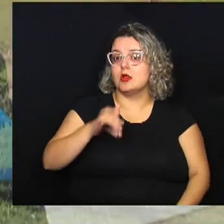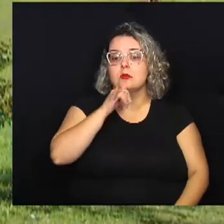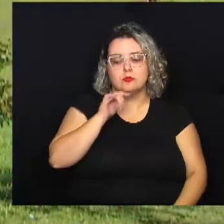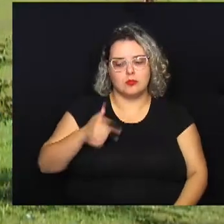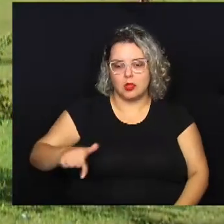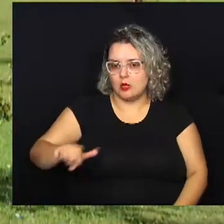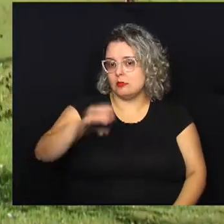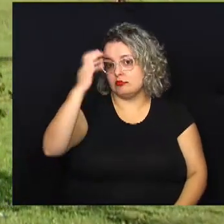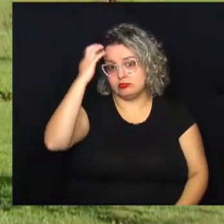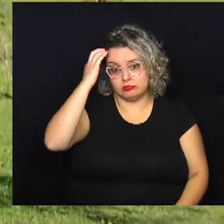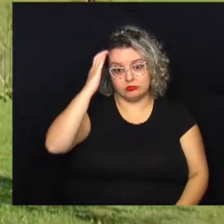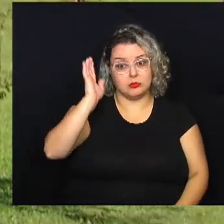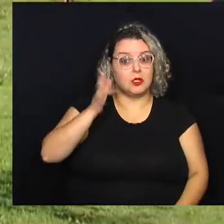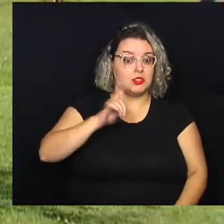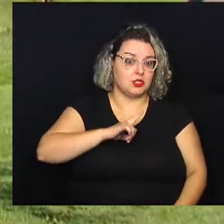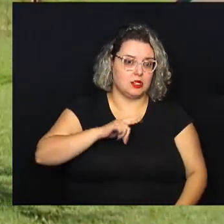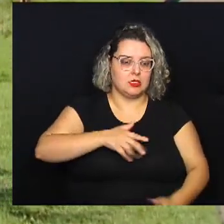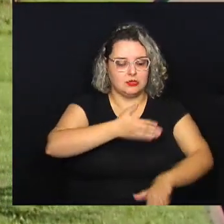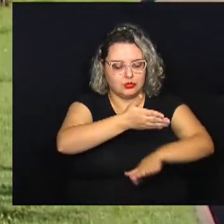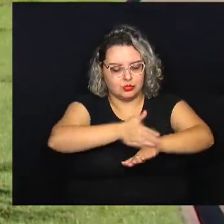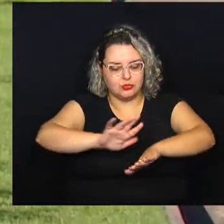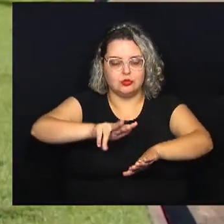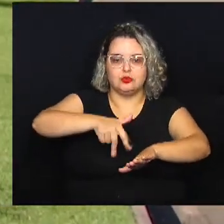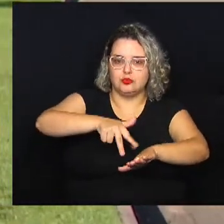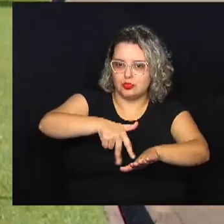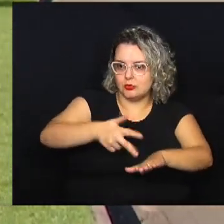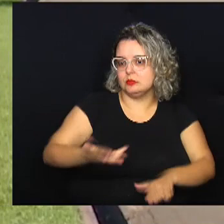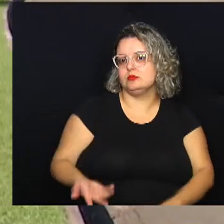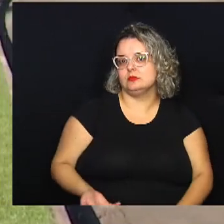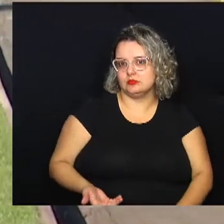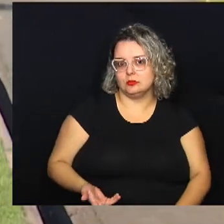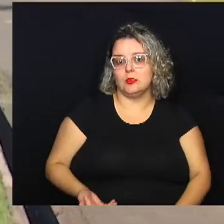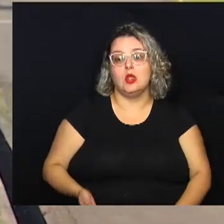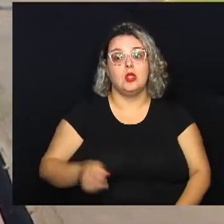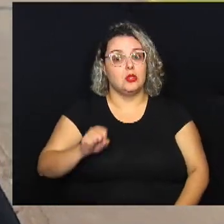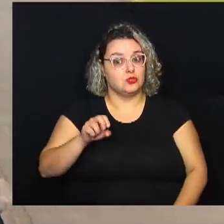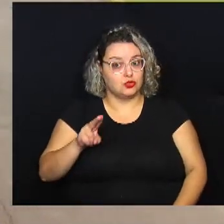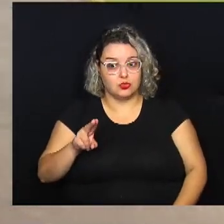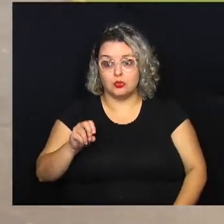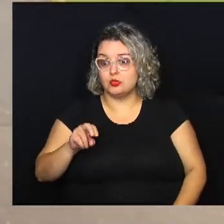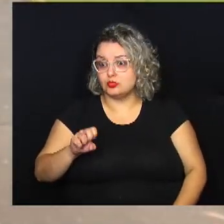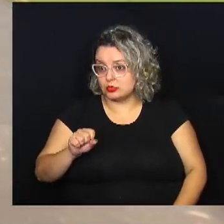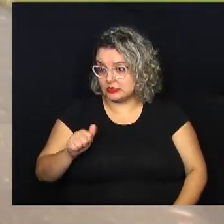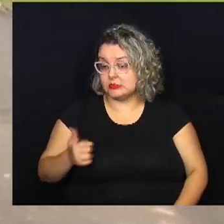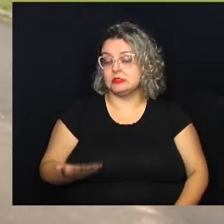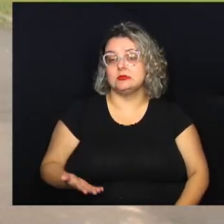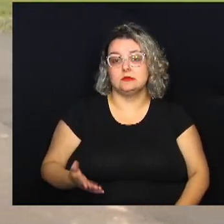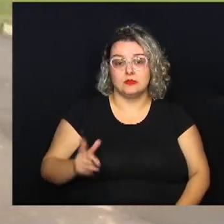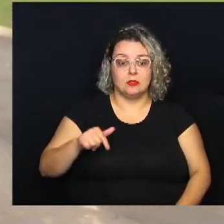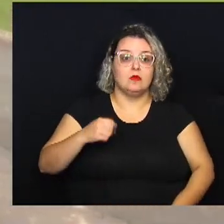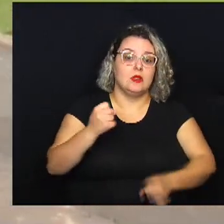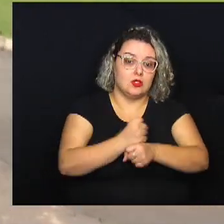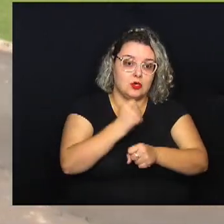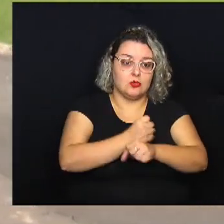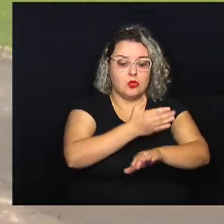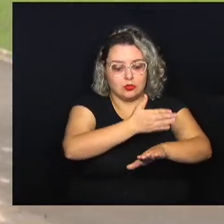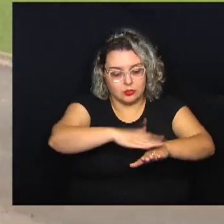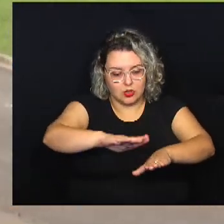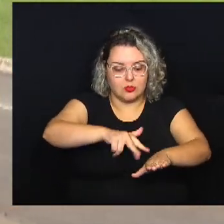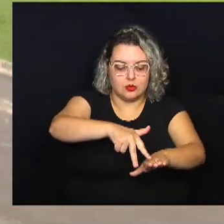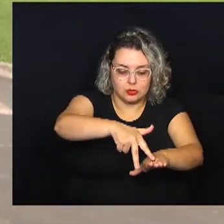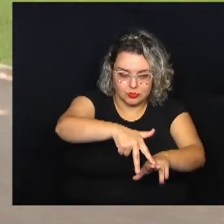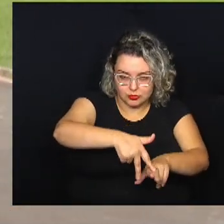Taquaral, como você já tem lá a pista de skate, em próprio Souza, na entrada de Souza, que vai ser construída também uma pista de skate.